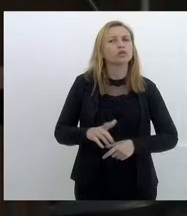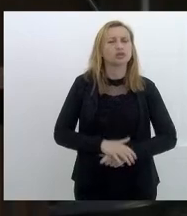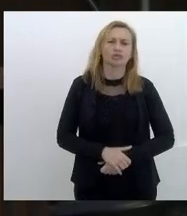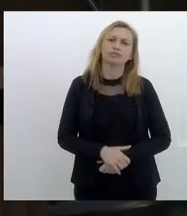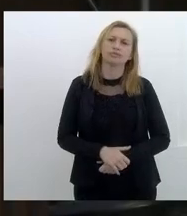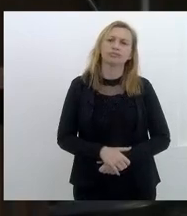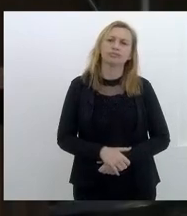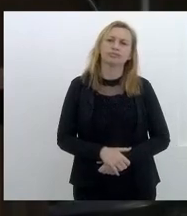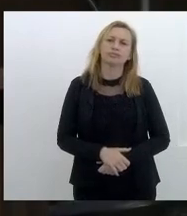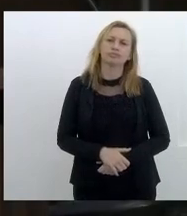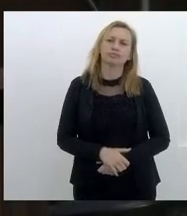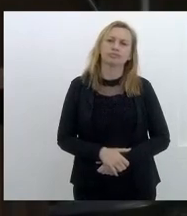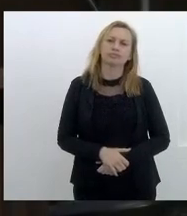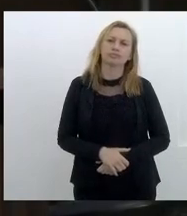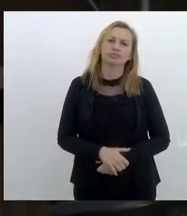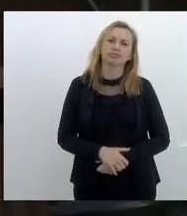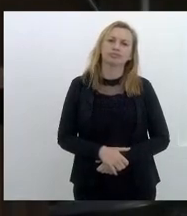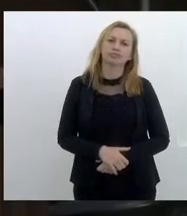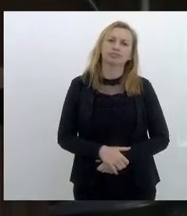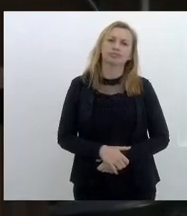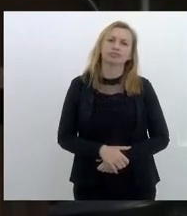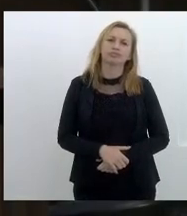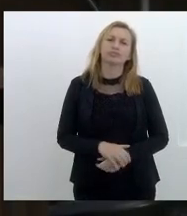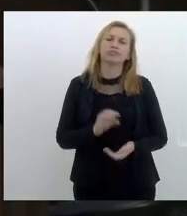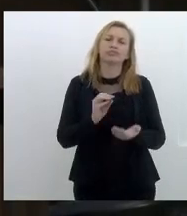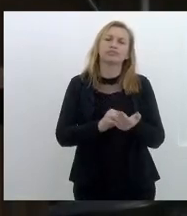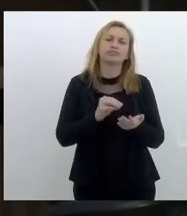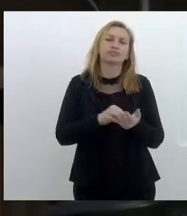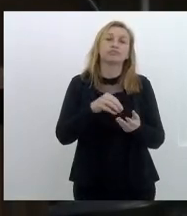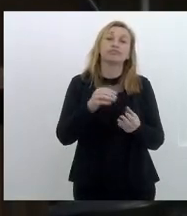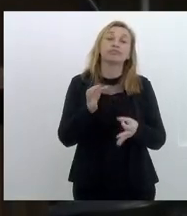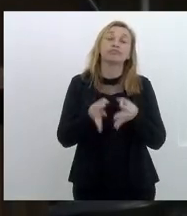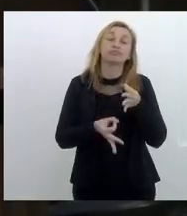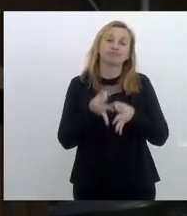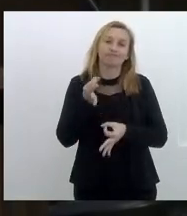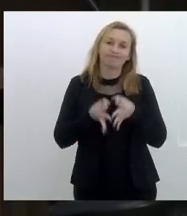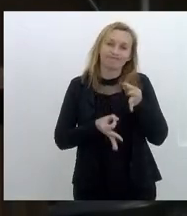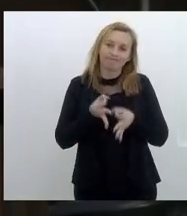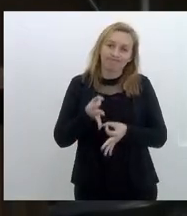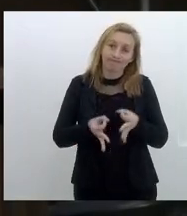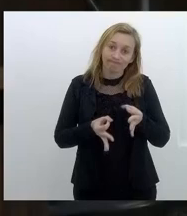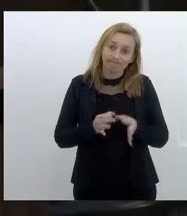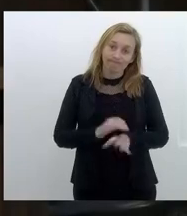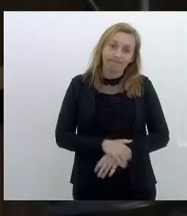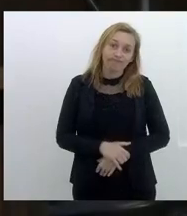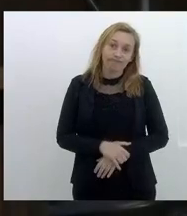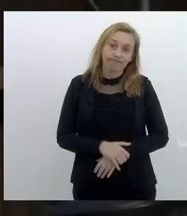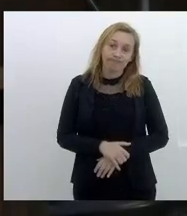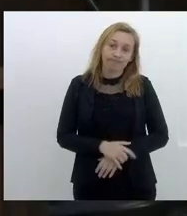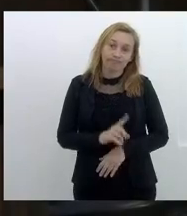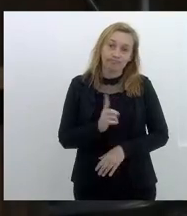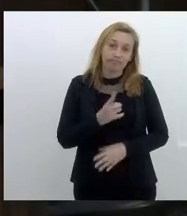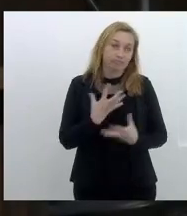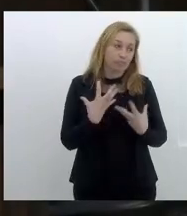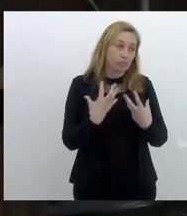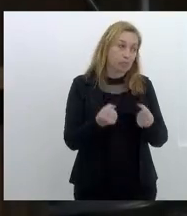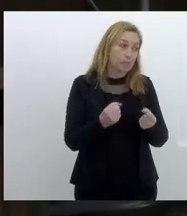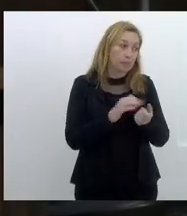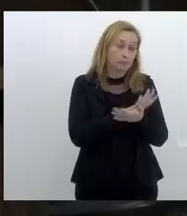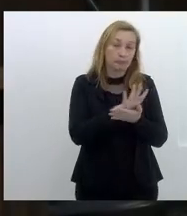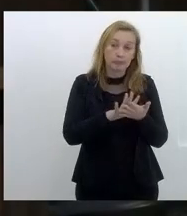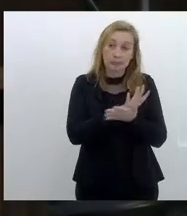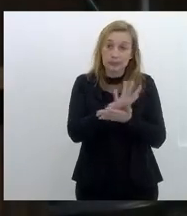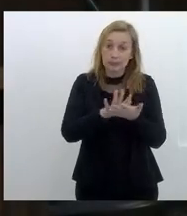vaso de injustiças inclusive não contemplando de forma